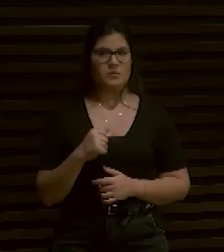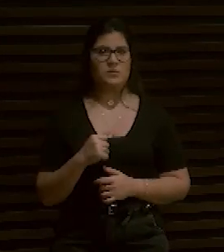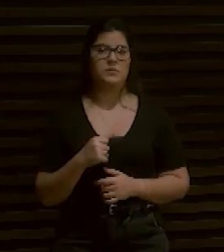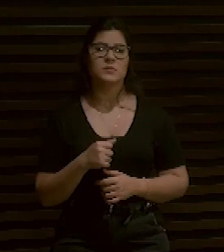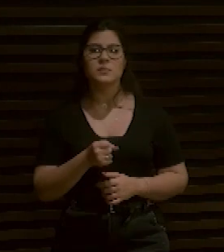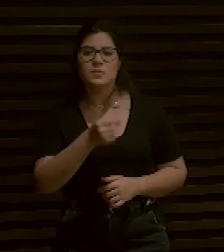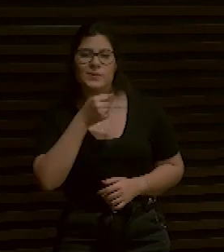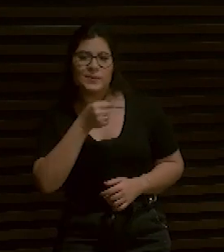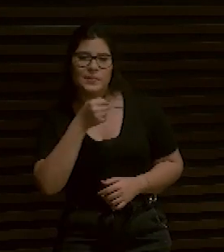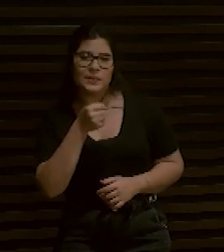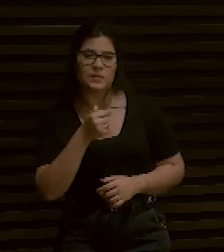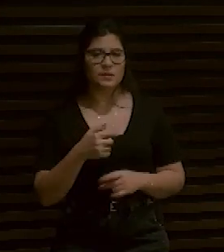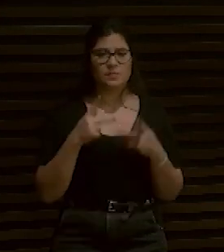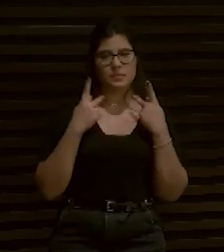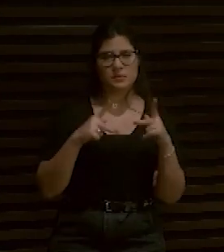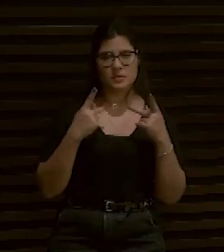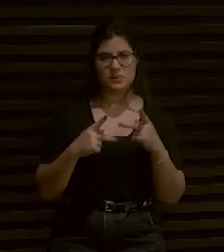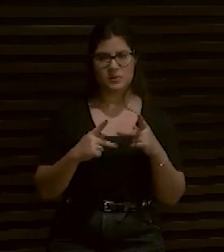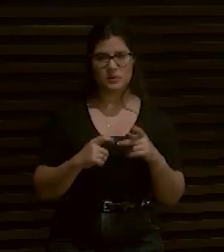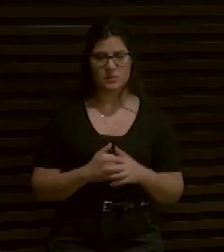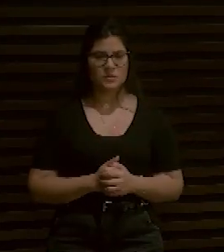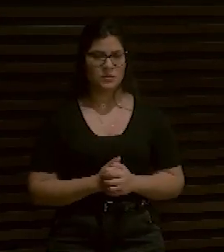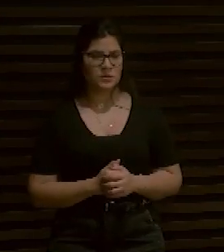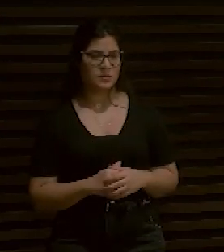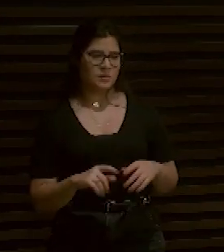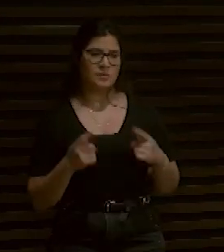Irmão, quem está falando de pegar microfone? Quem está falando de vir aqui?